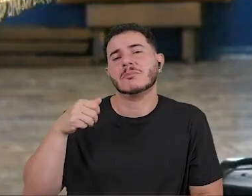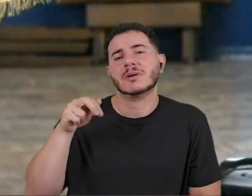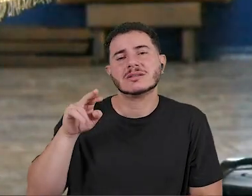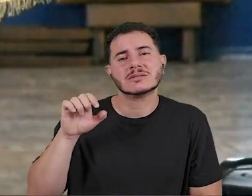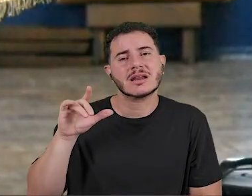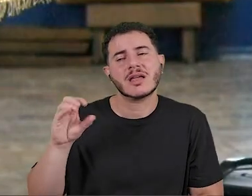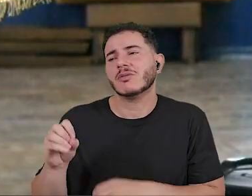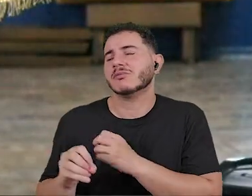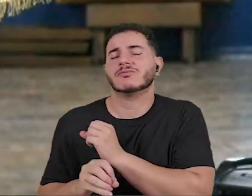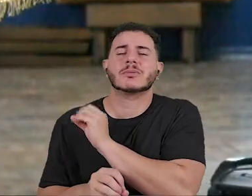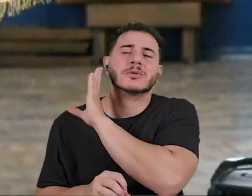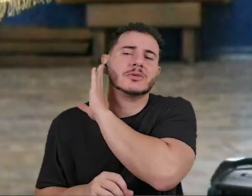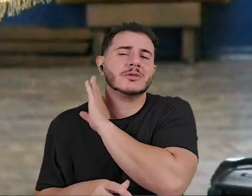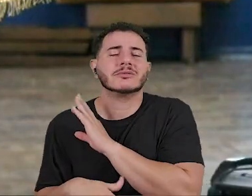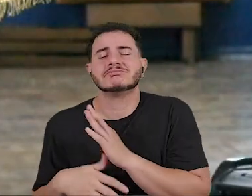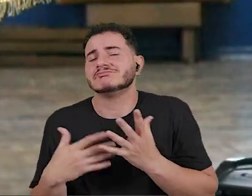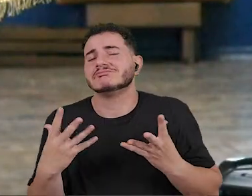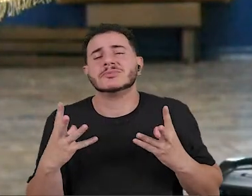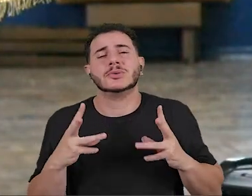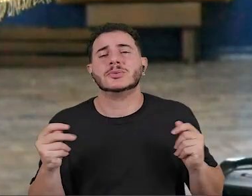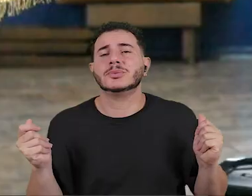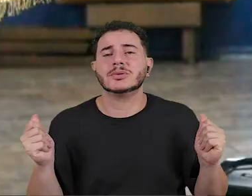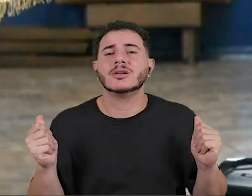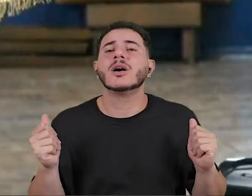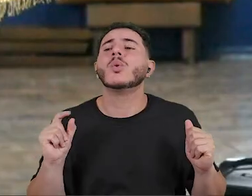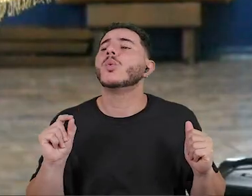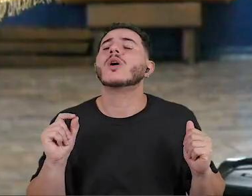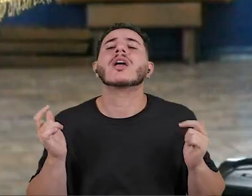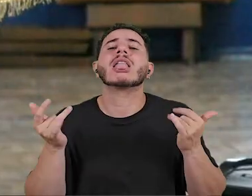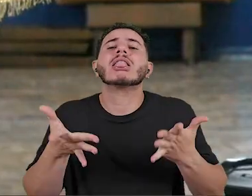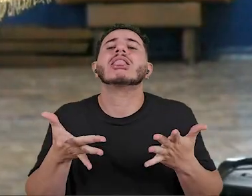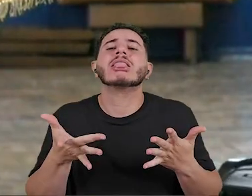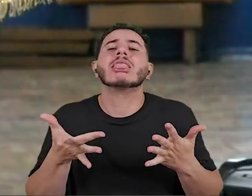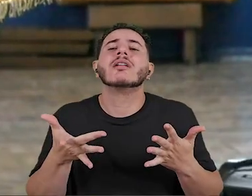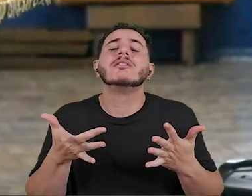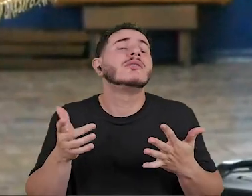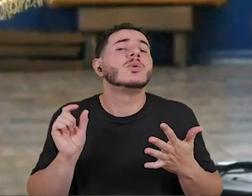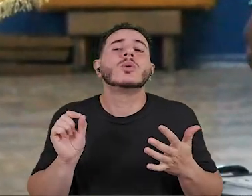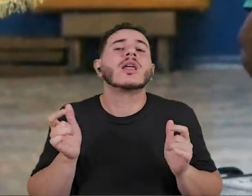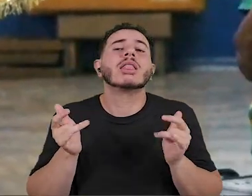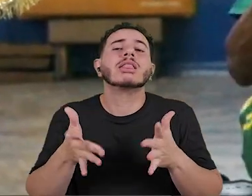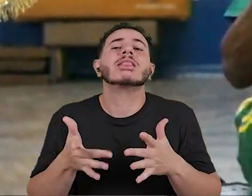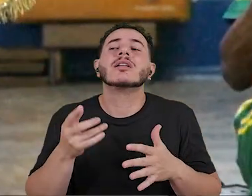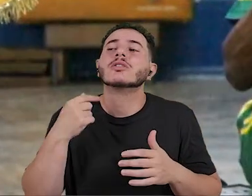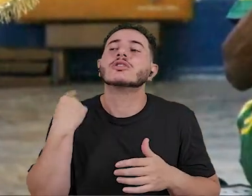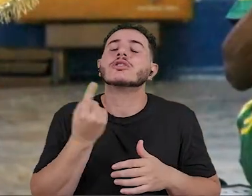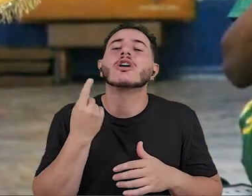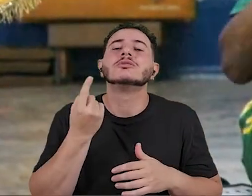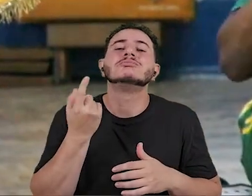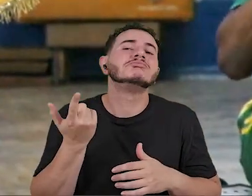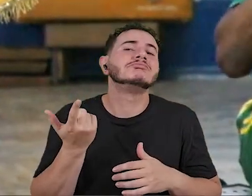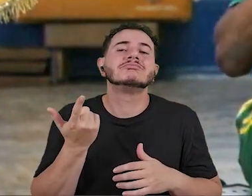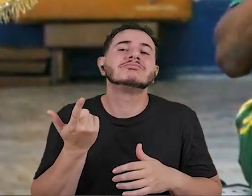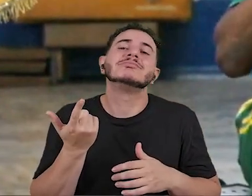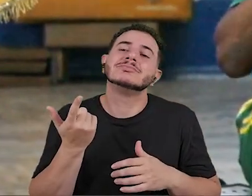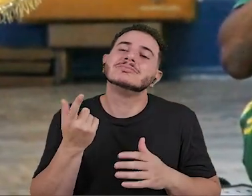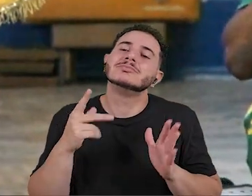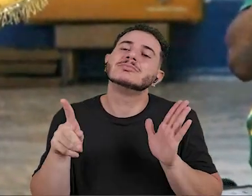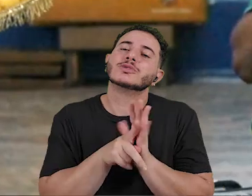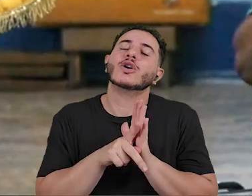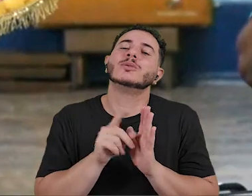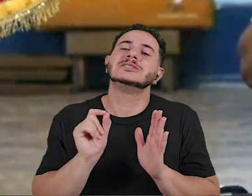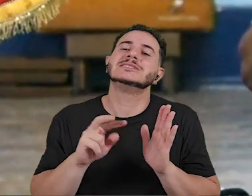deixar? O que foi que a gente construiu? E aí é exatamente isso que eu estou falando em relação a essa ideia de